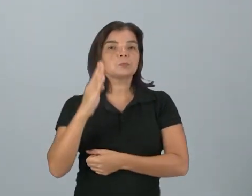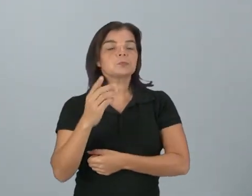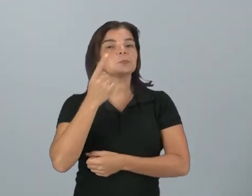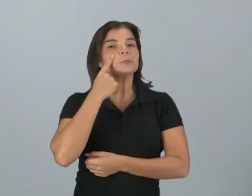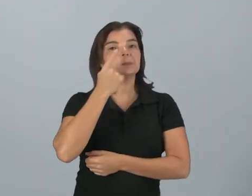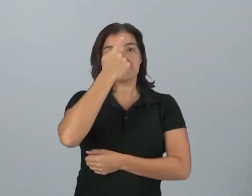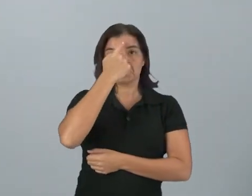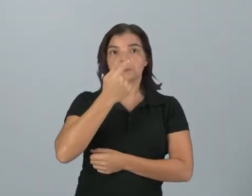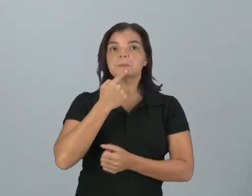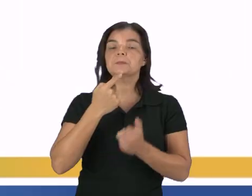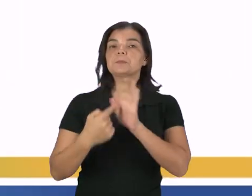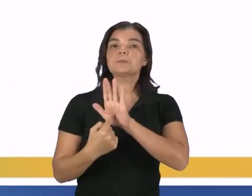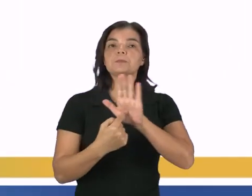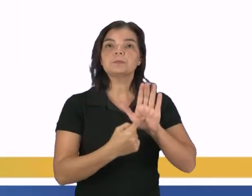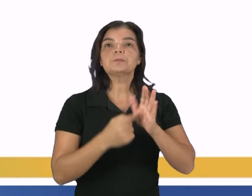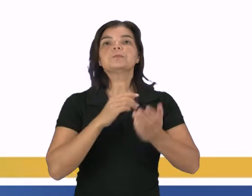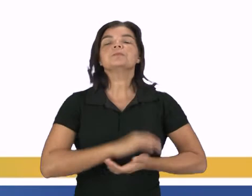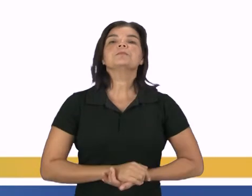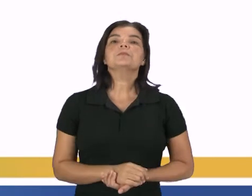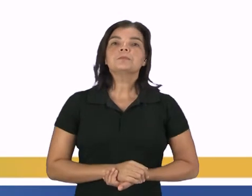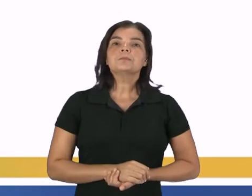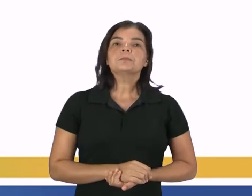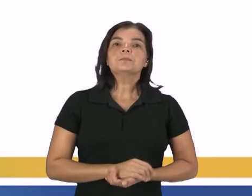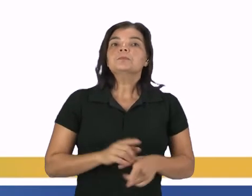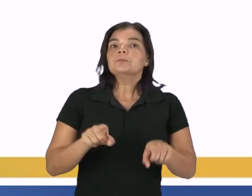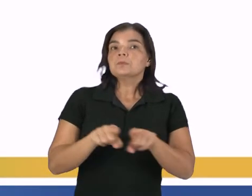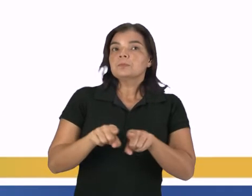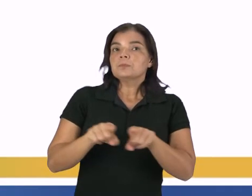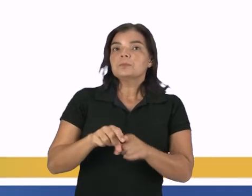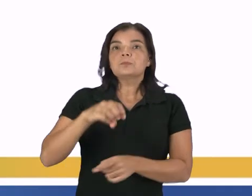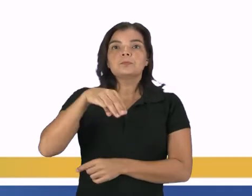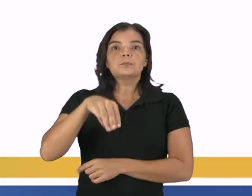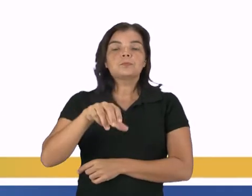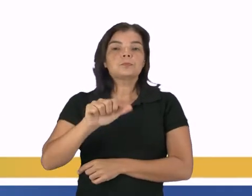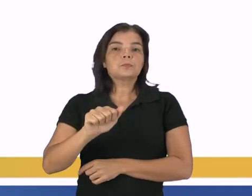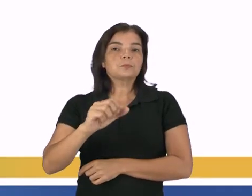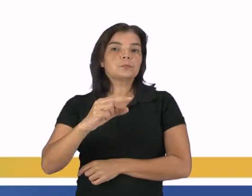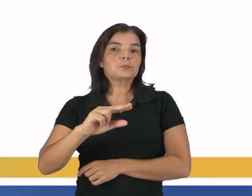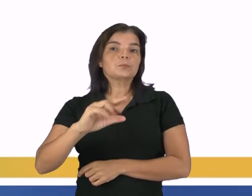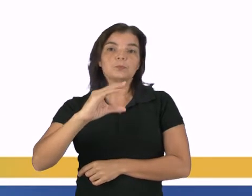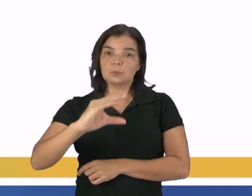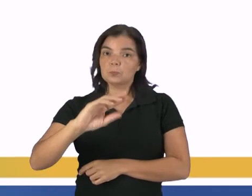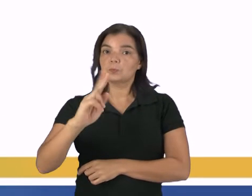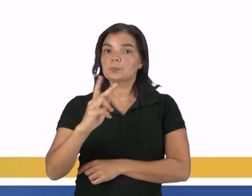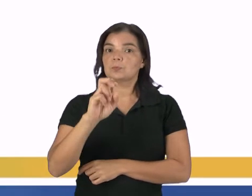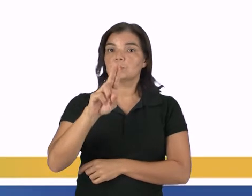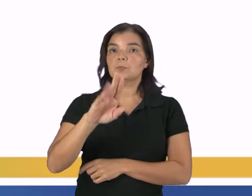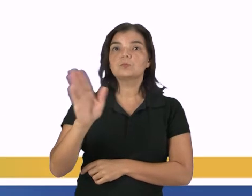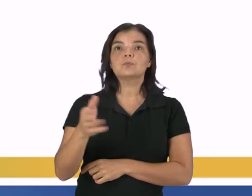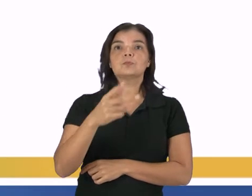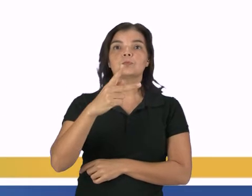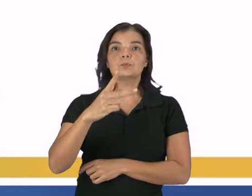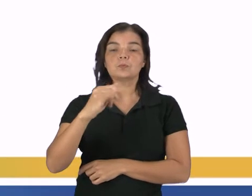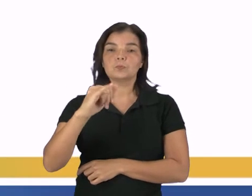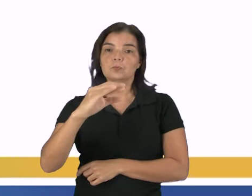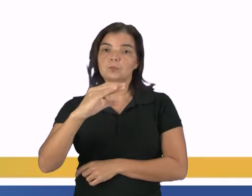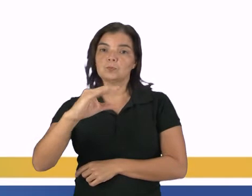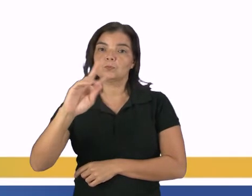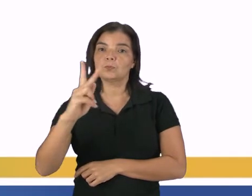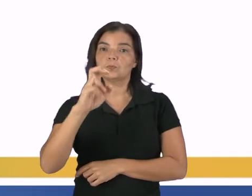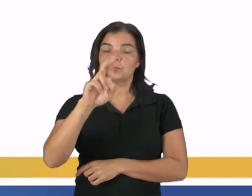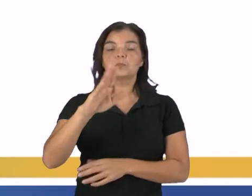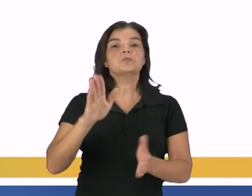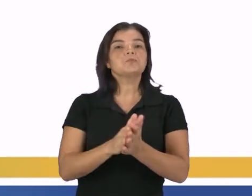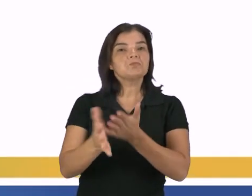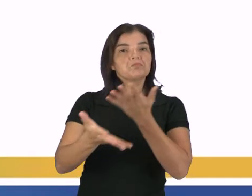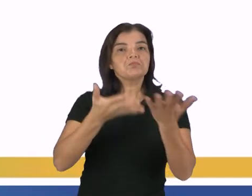ver algumas imagens. Aqui é o monumento de Machu Picchu, que além de ser considerado uma das 7 maravilhas